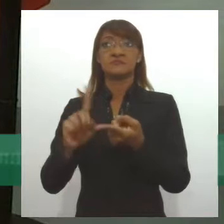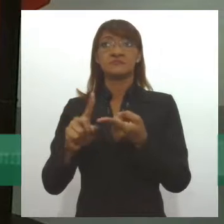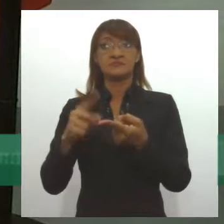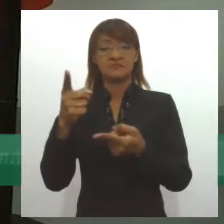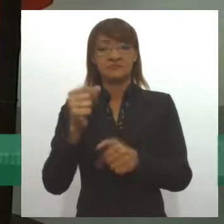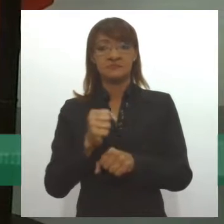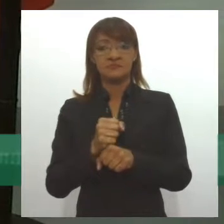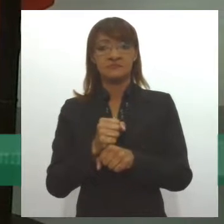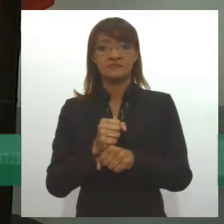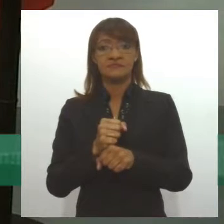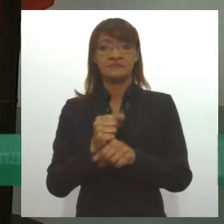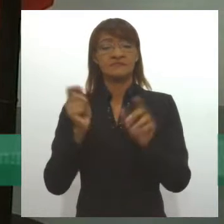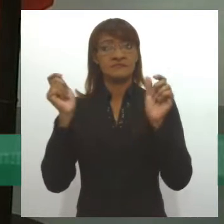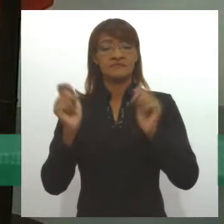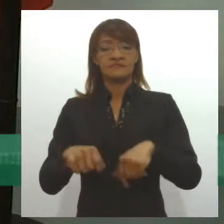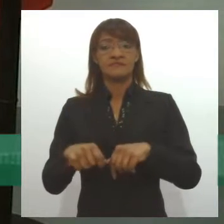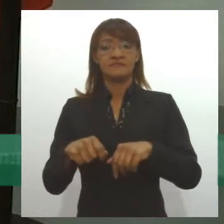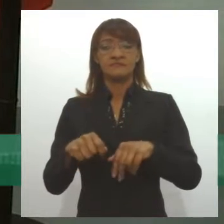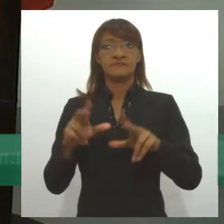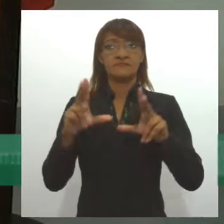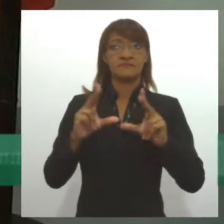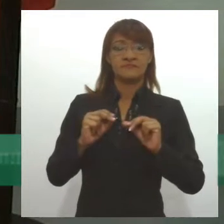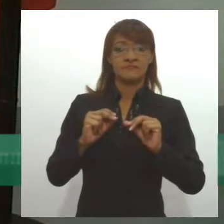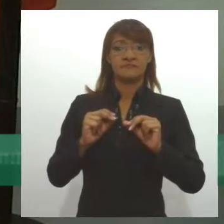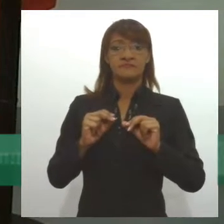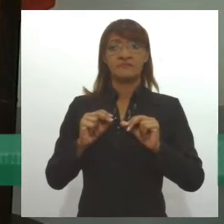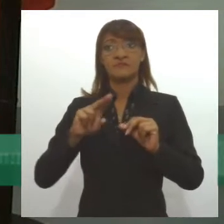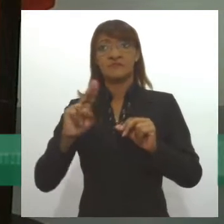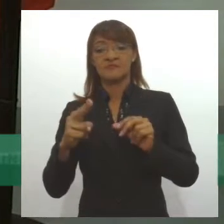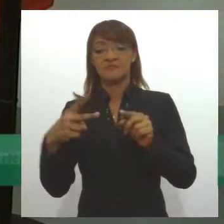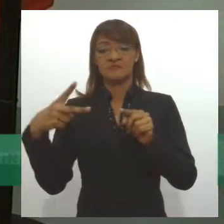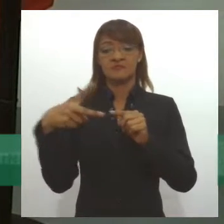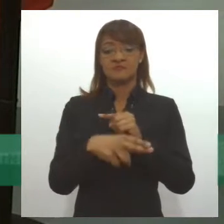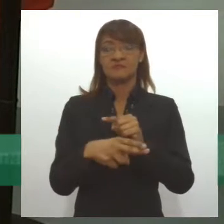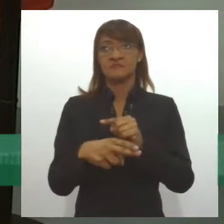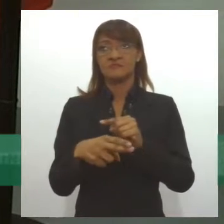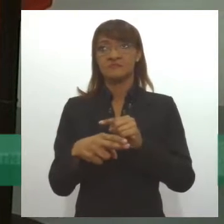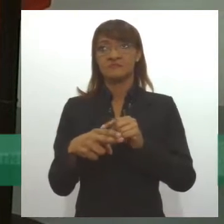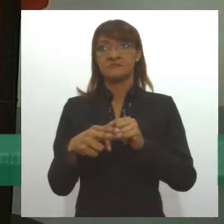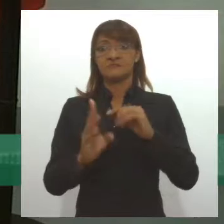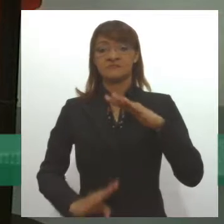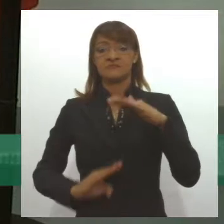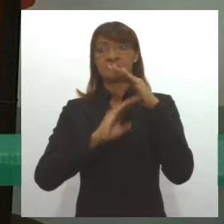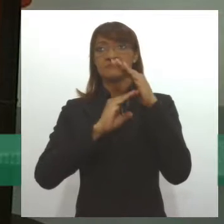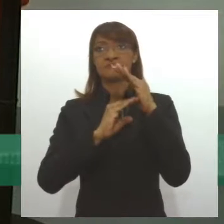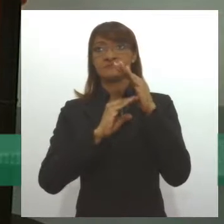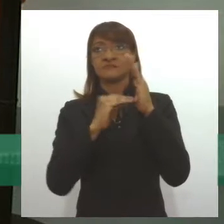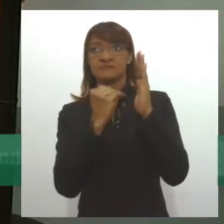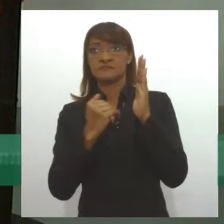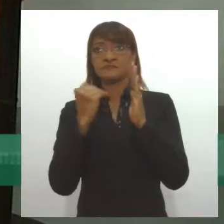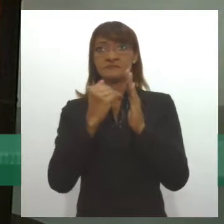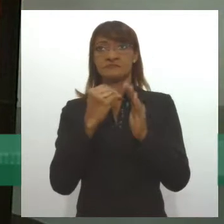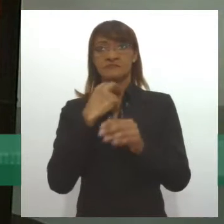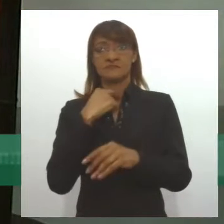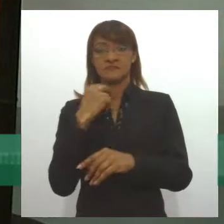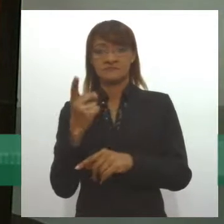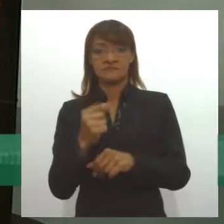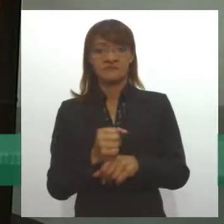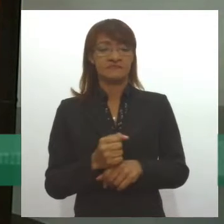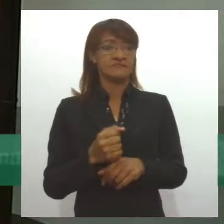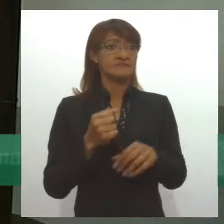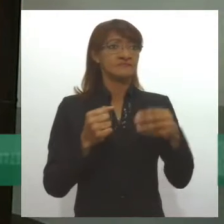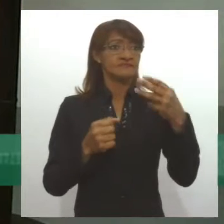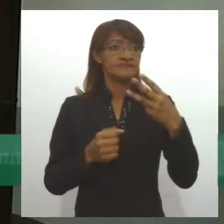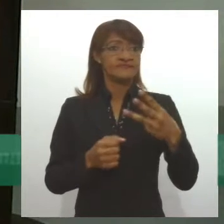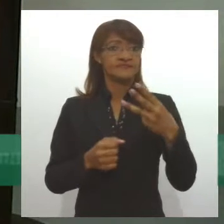que vão ser considerados e que podem ser cortados para que não ultrapasse o teto? São 32